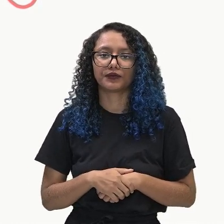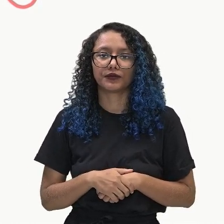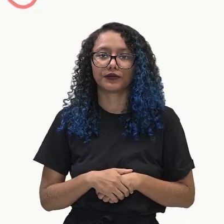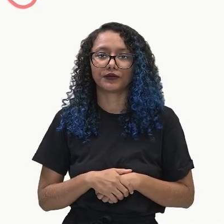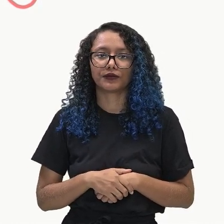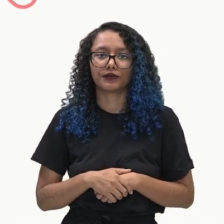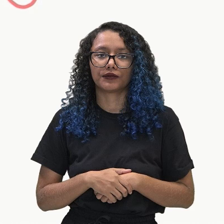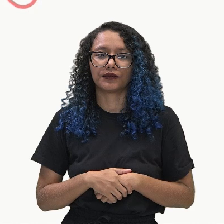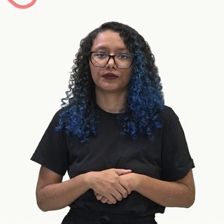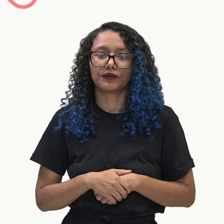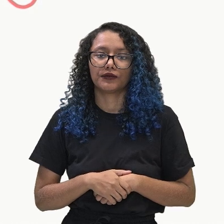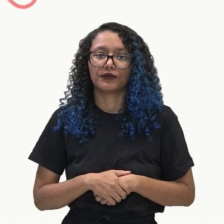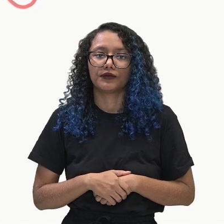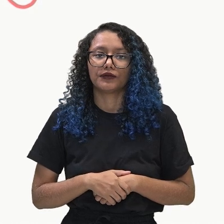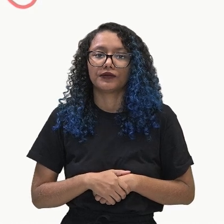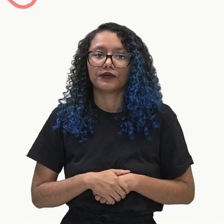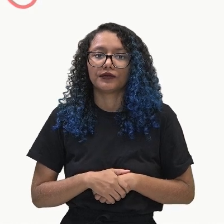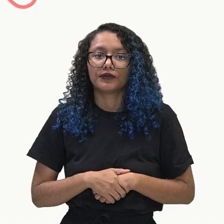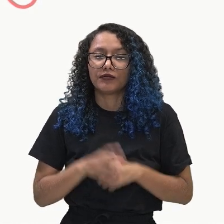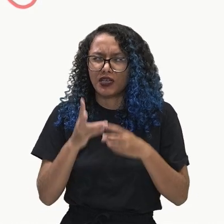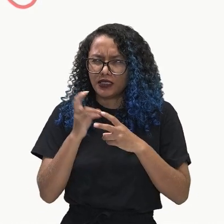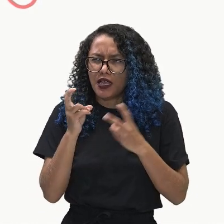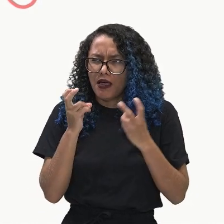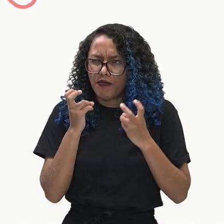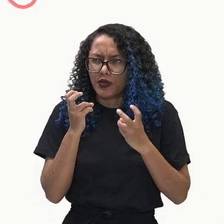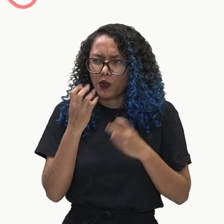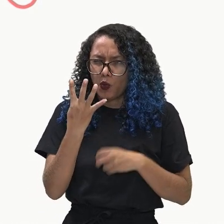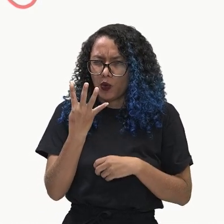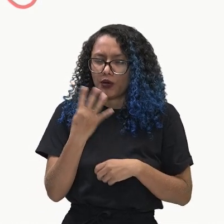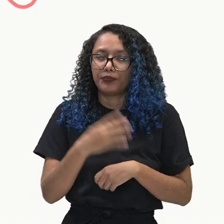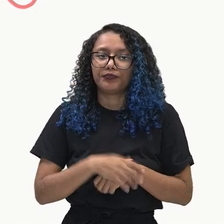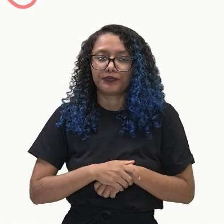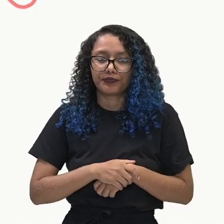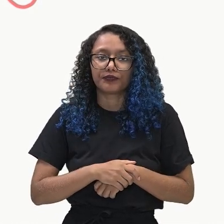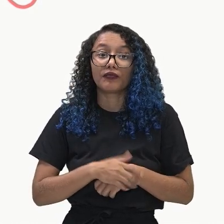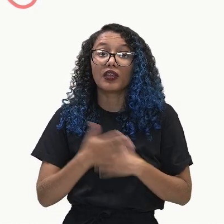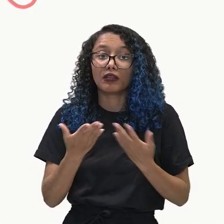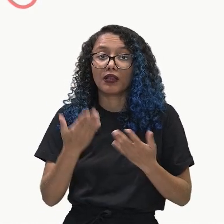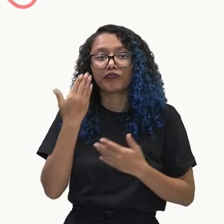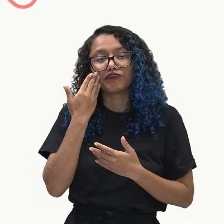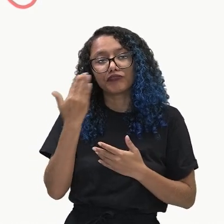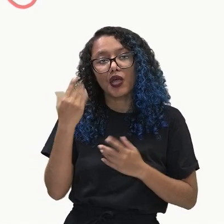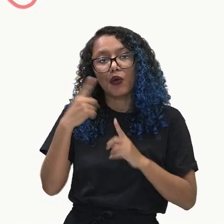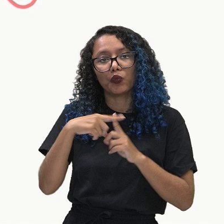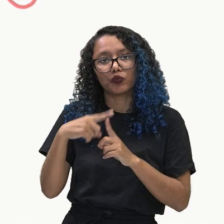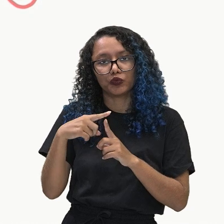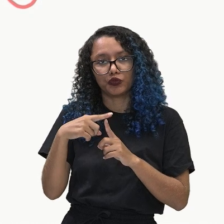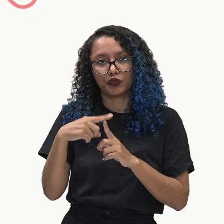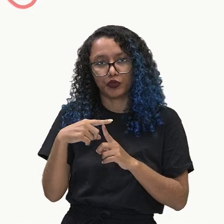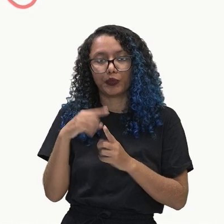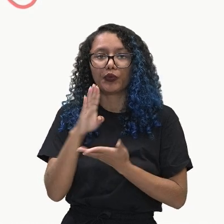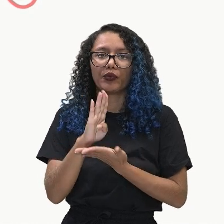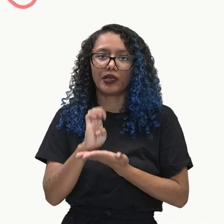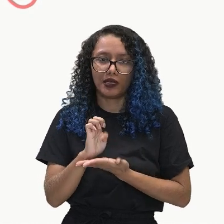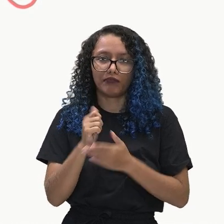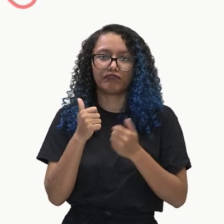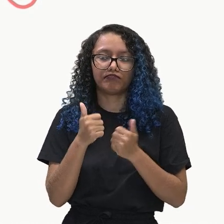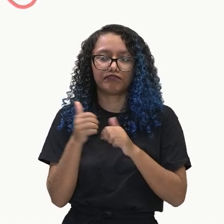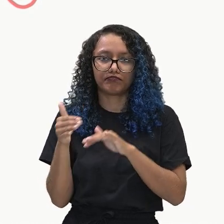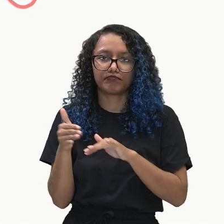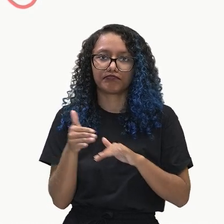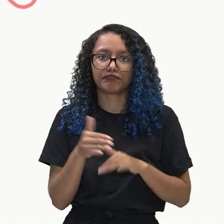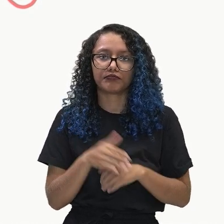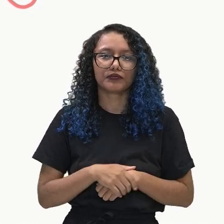Aqui, ó, 4. Certo? Então, essa é a classificação das bases. Dando continuidade,